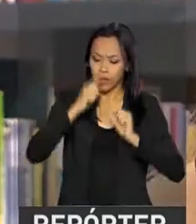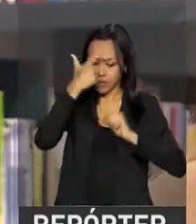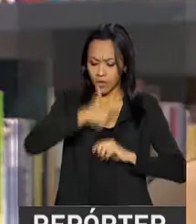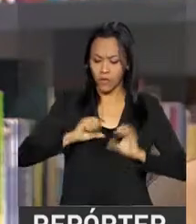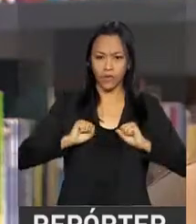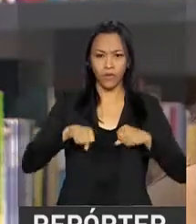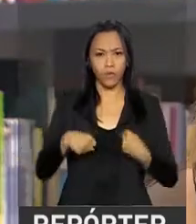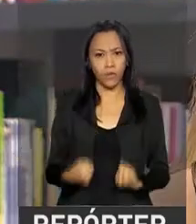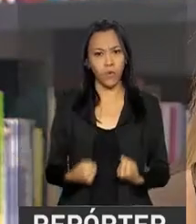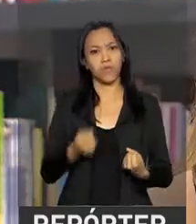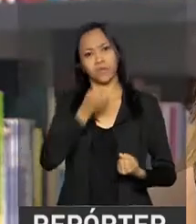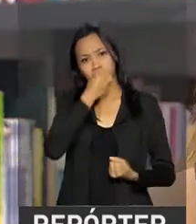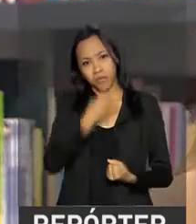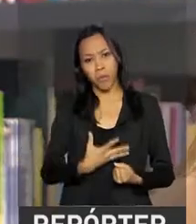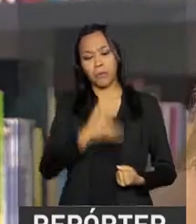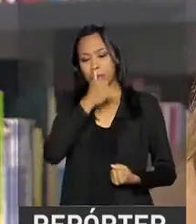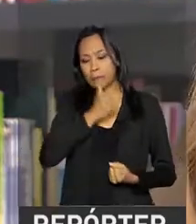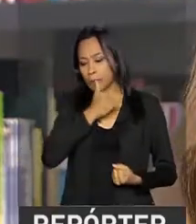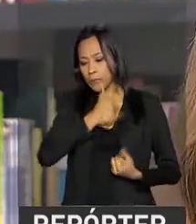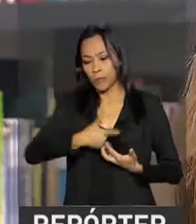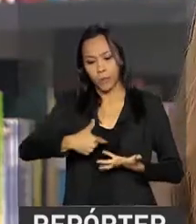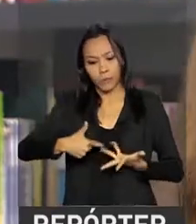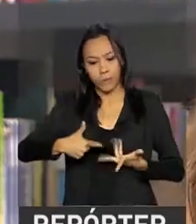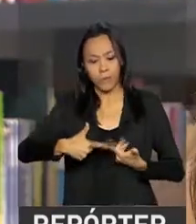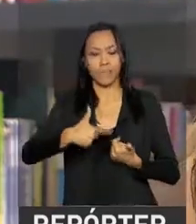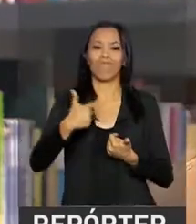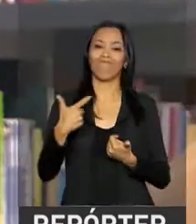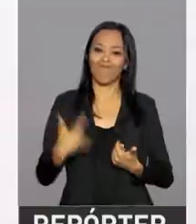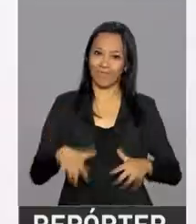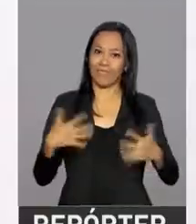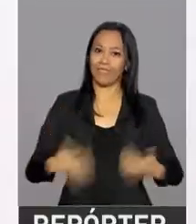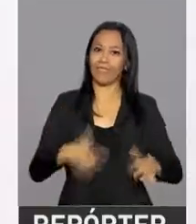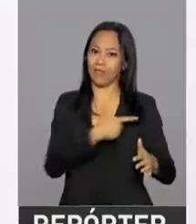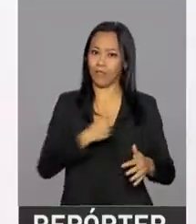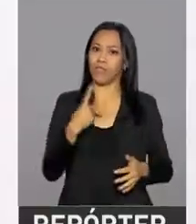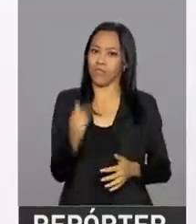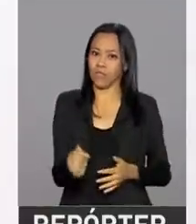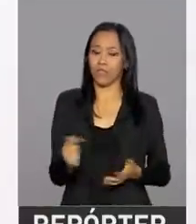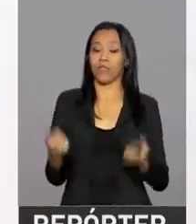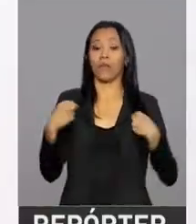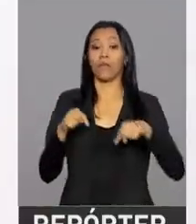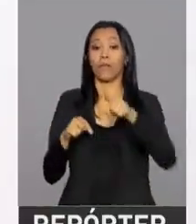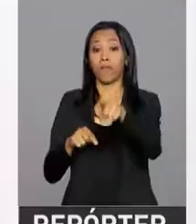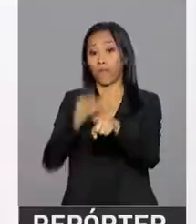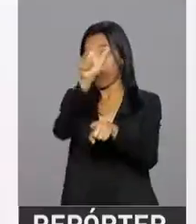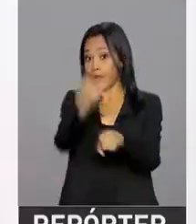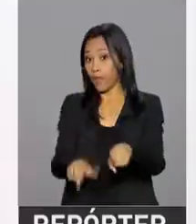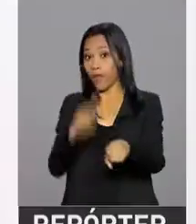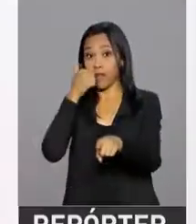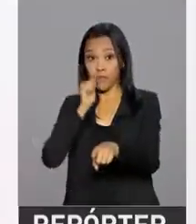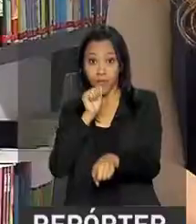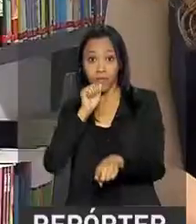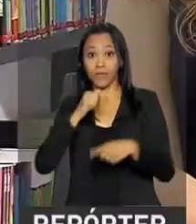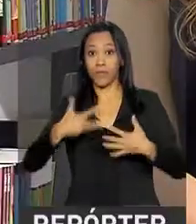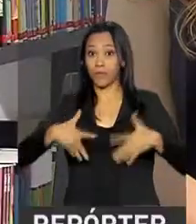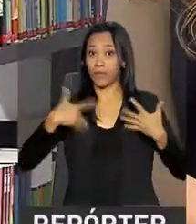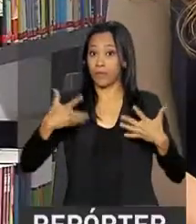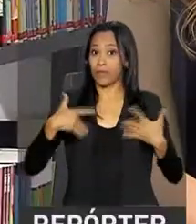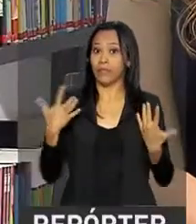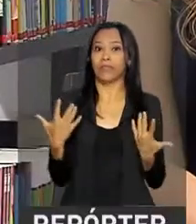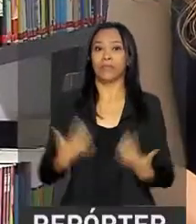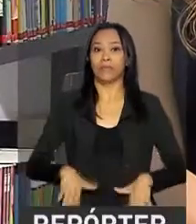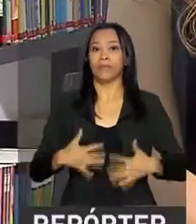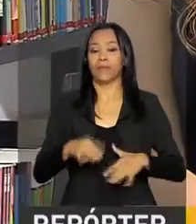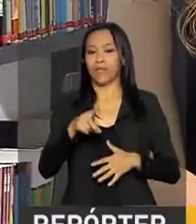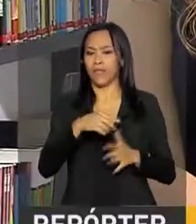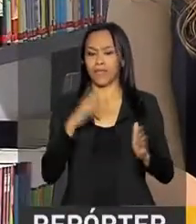compensou tudo que eu passei nesse ano de 2010 aids o desempenho de parar para deixou a mãe empolgada esse gestor eu